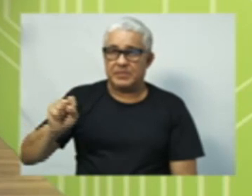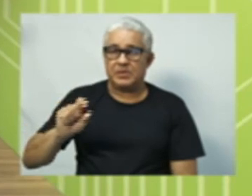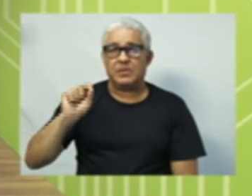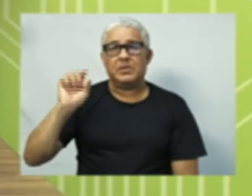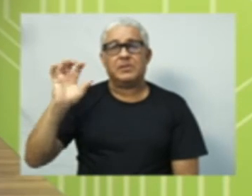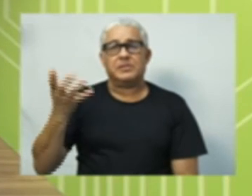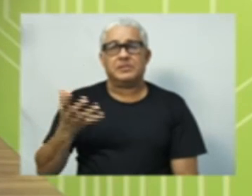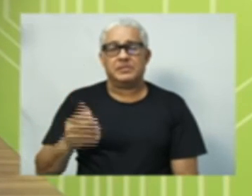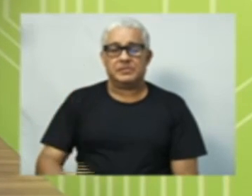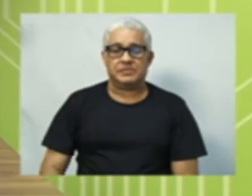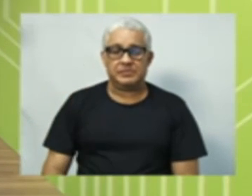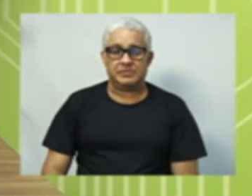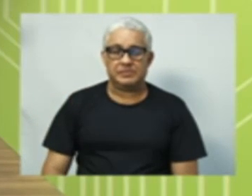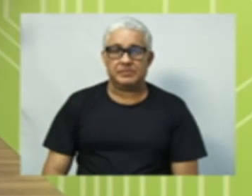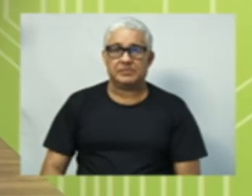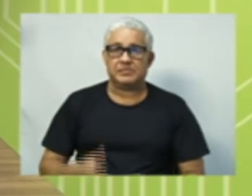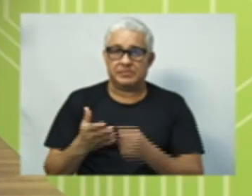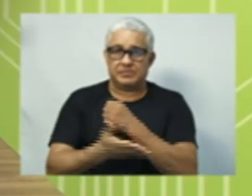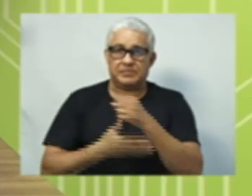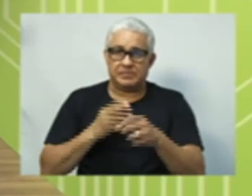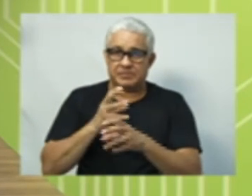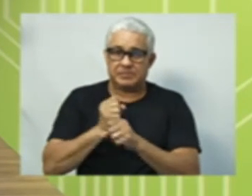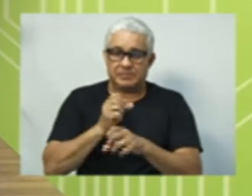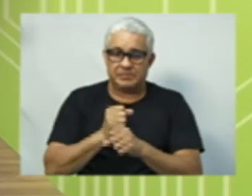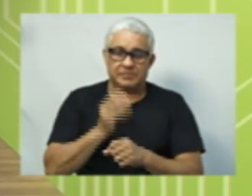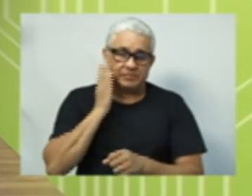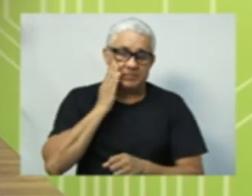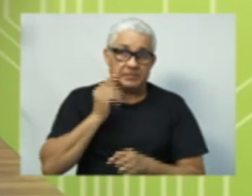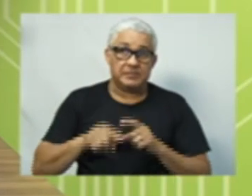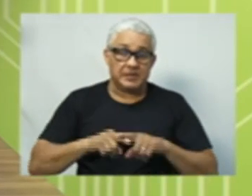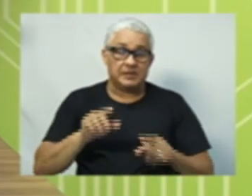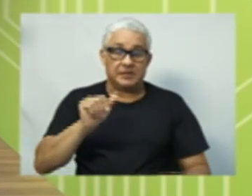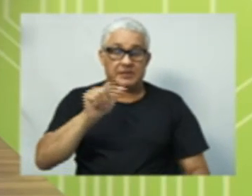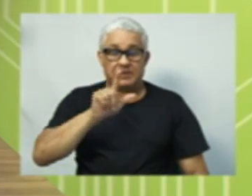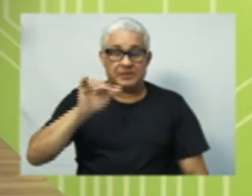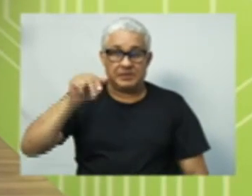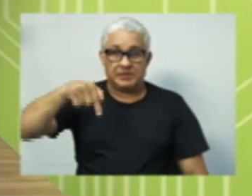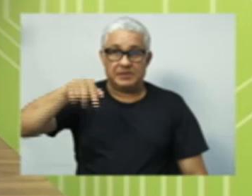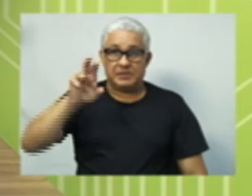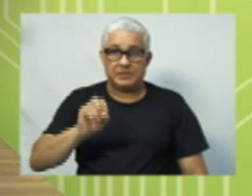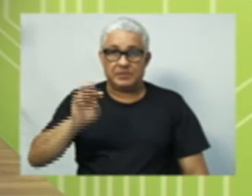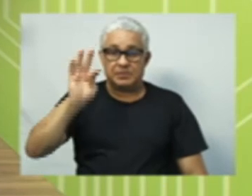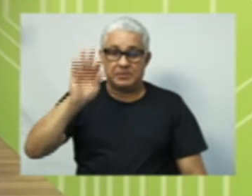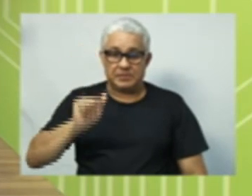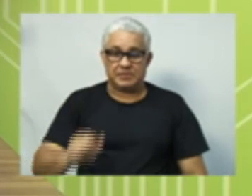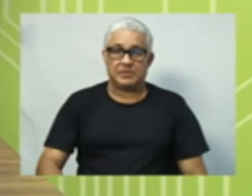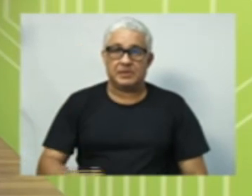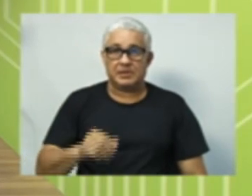em cascata. A base de cálculo ele até sabia, mas a alíquota cobrada foi de